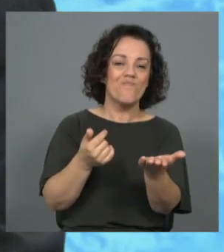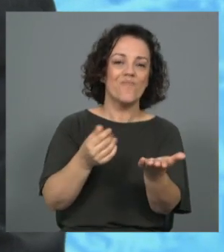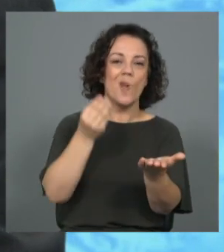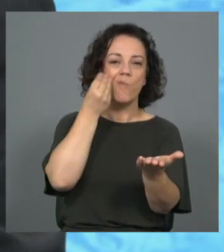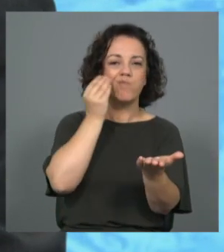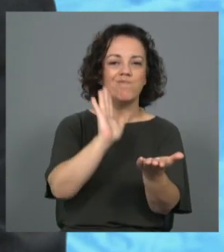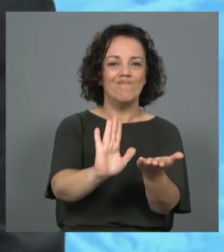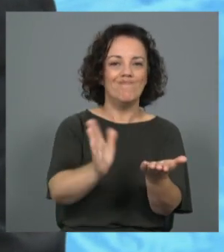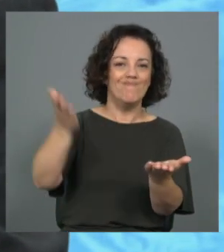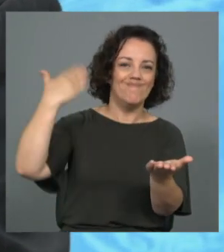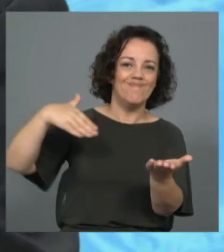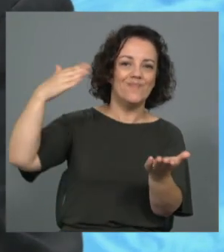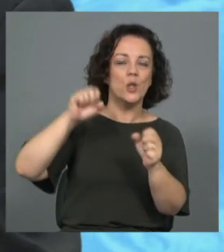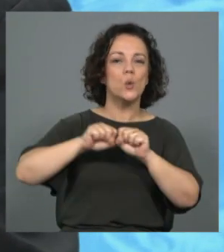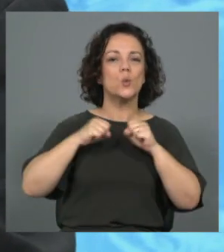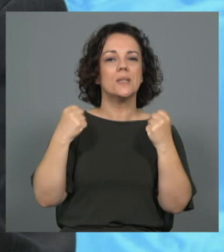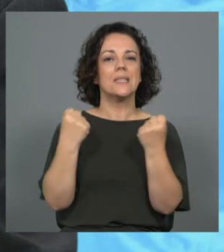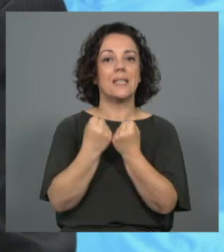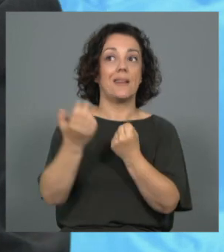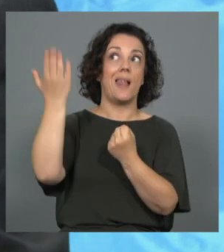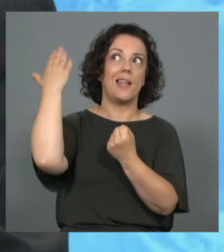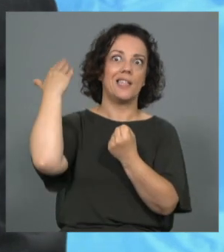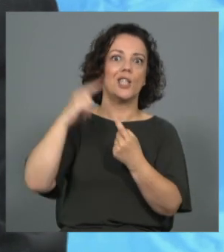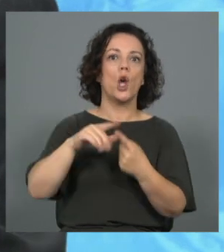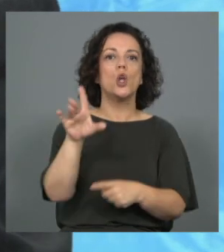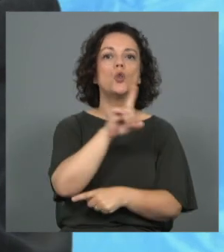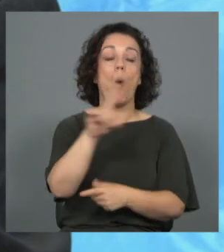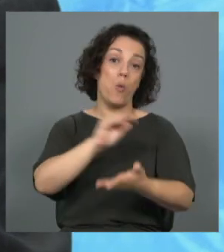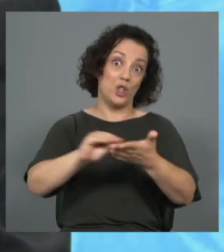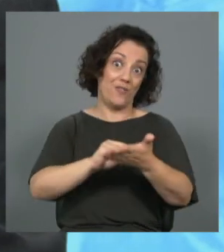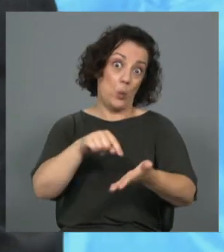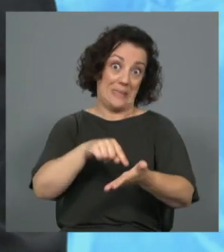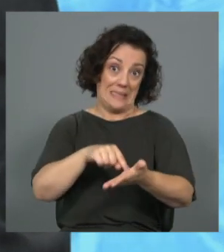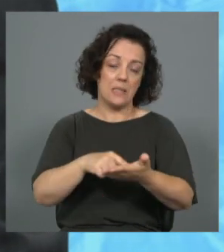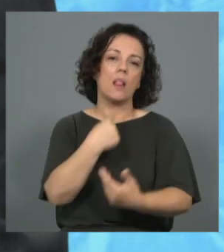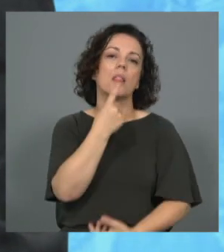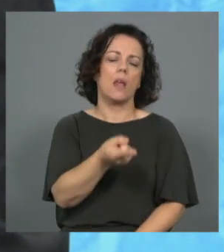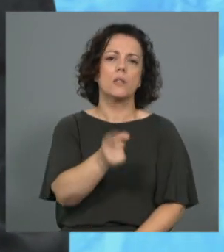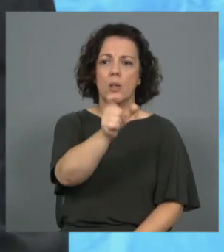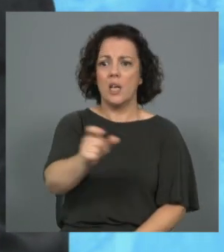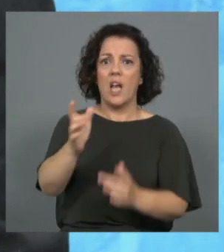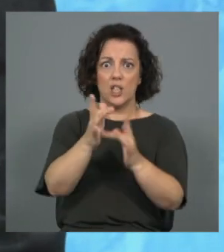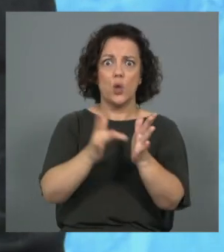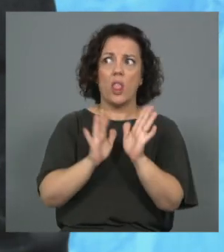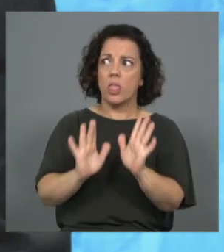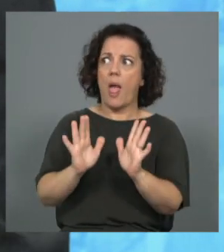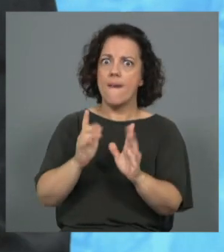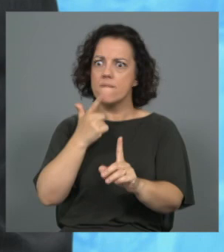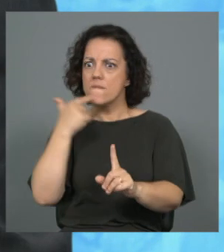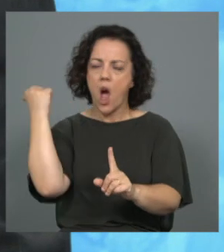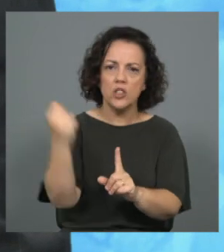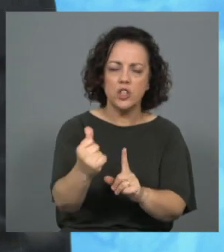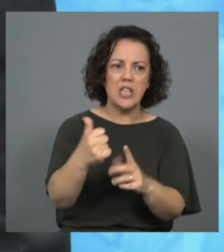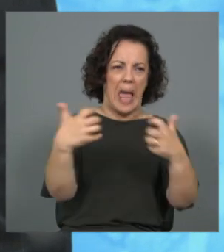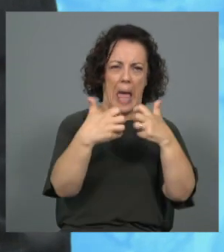sociedade para a qual o tal João, autor deste livro, escrevia. Os cristãos estavam a ser perseguidos no meio de